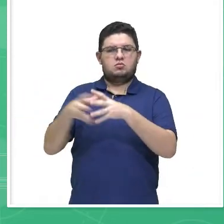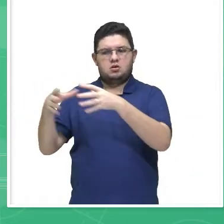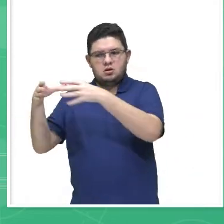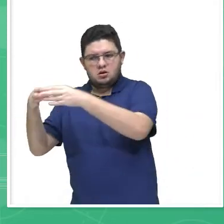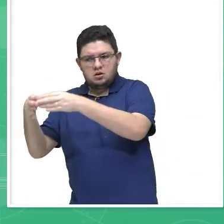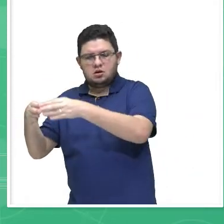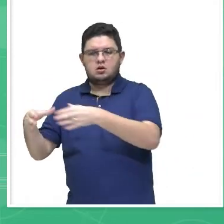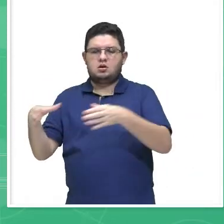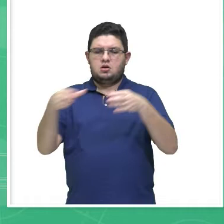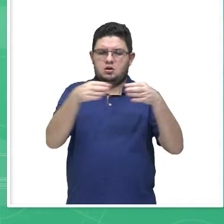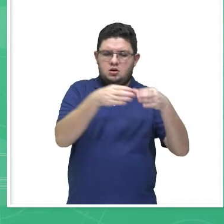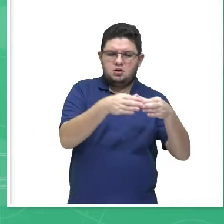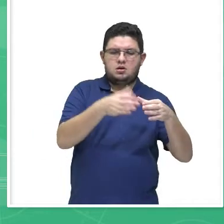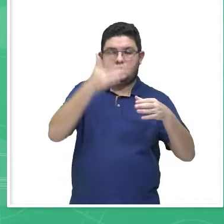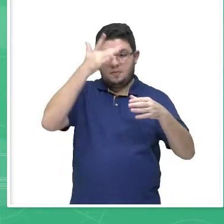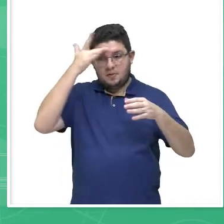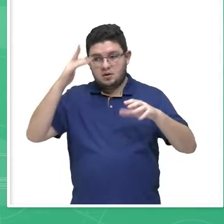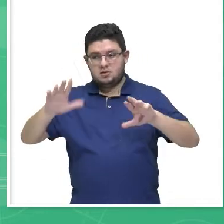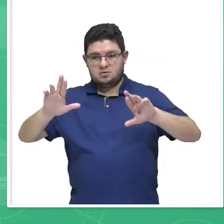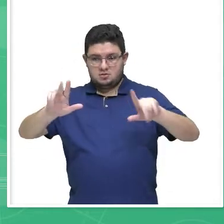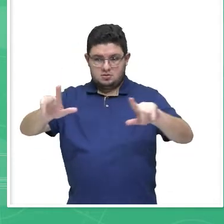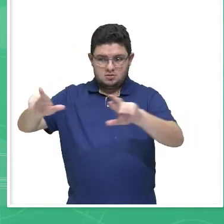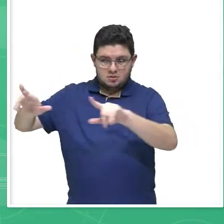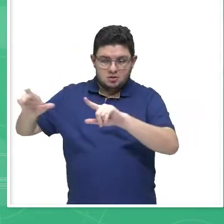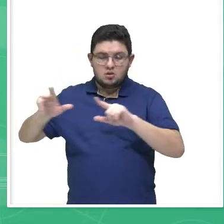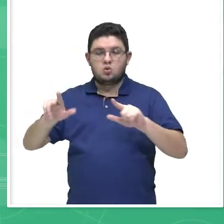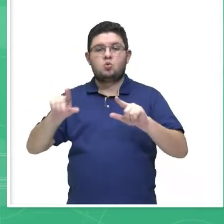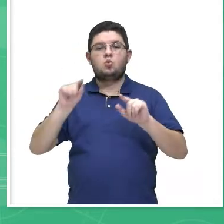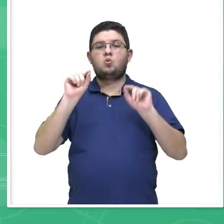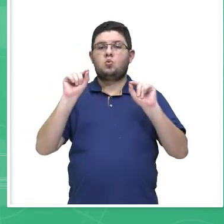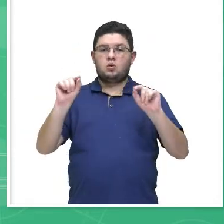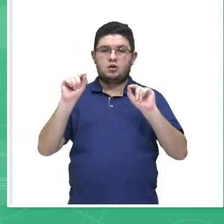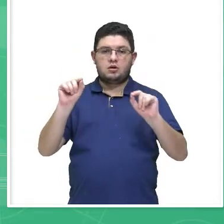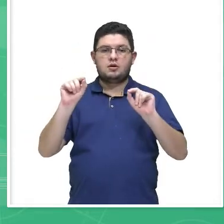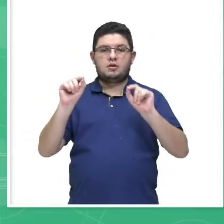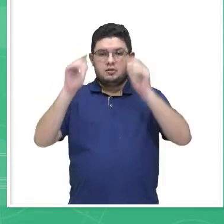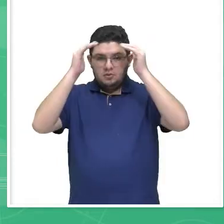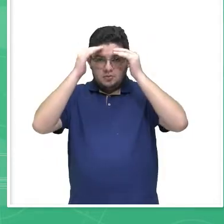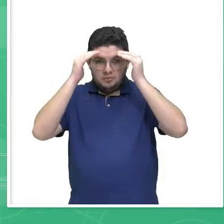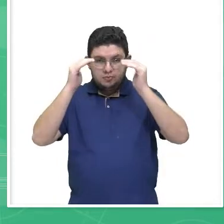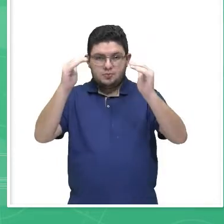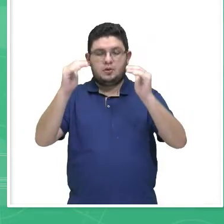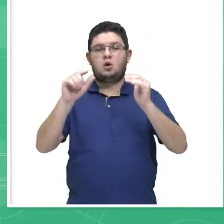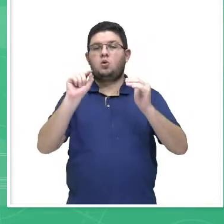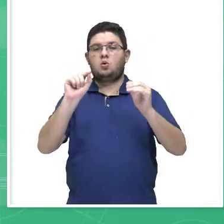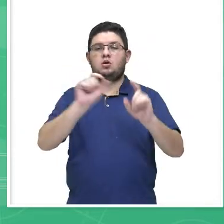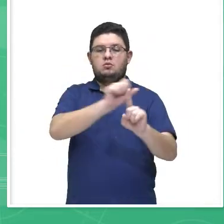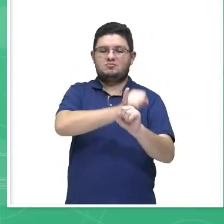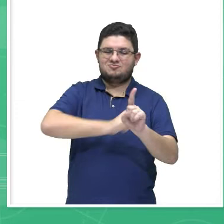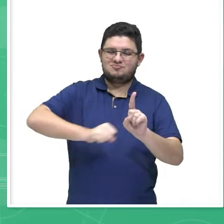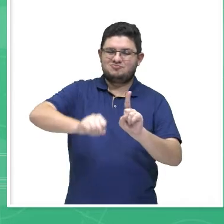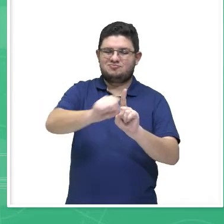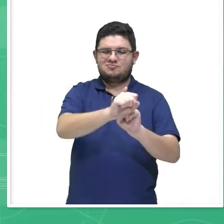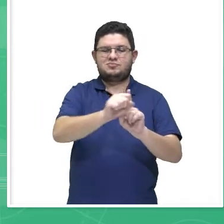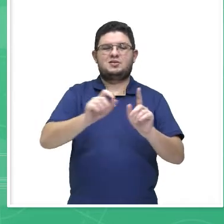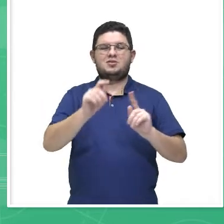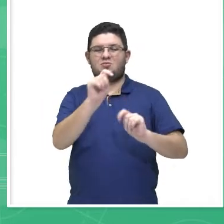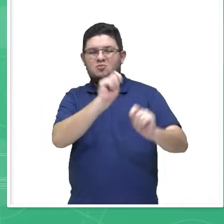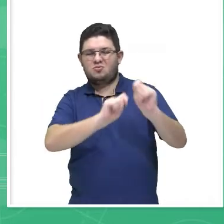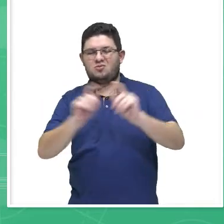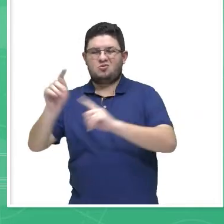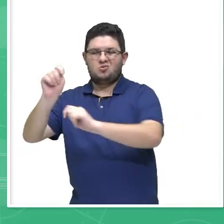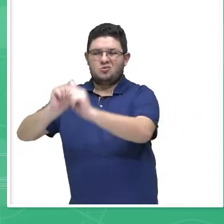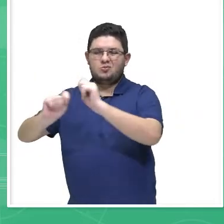de indivíduos submetidos a realidades materiais